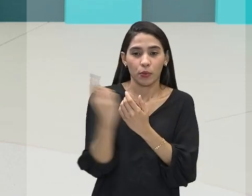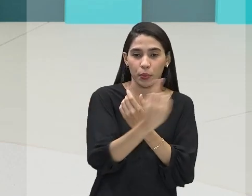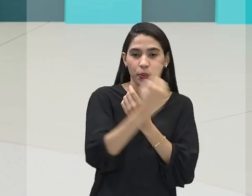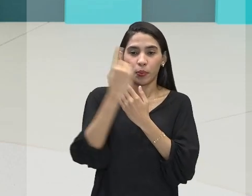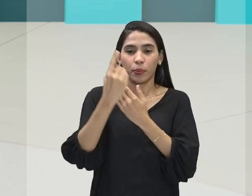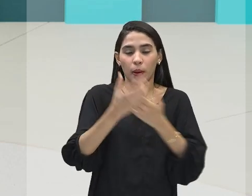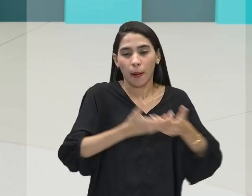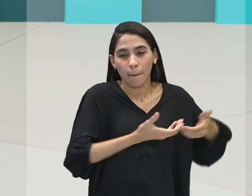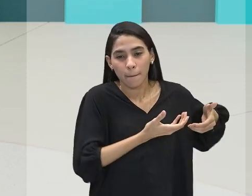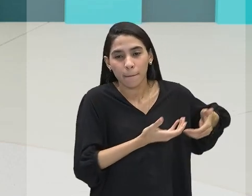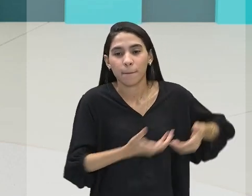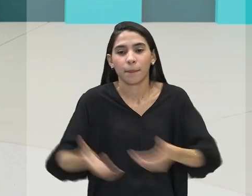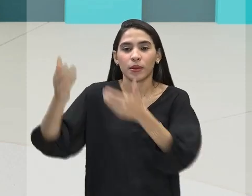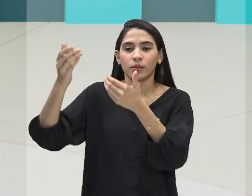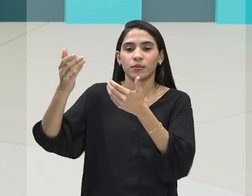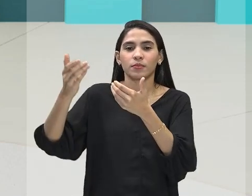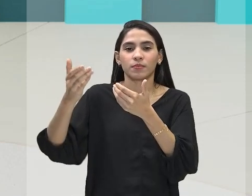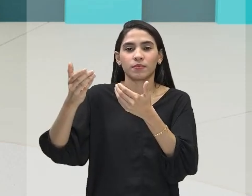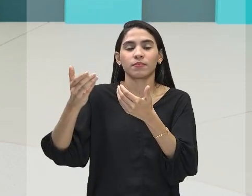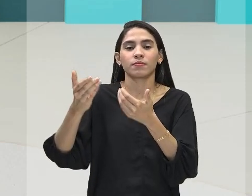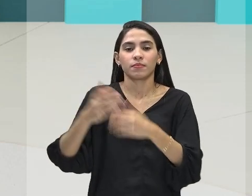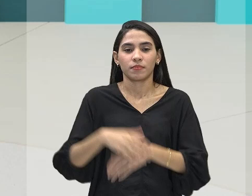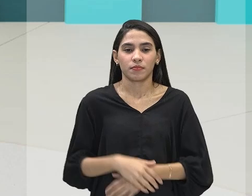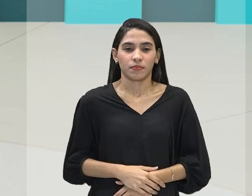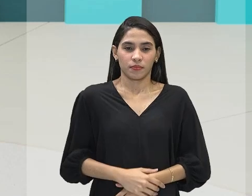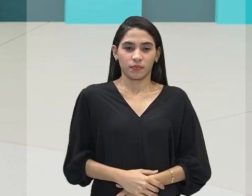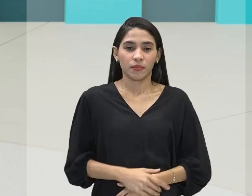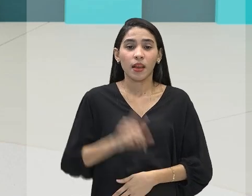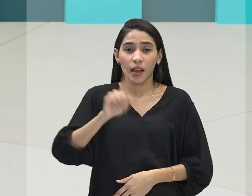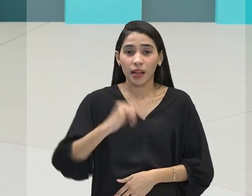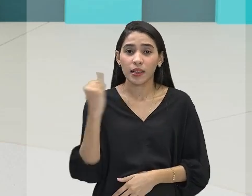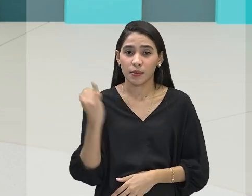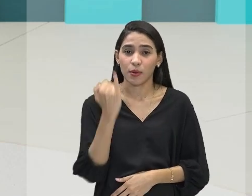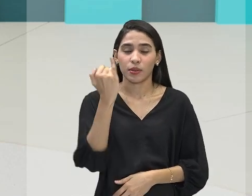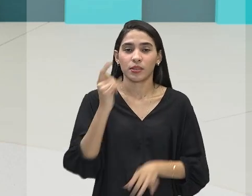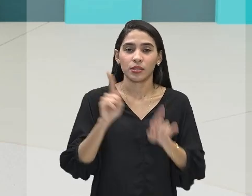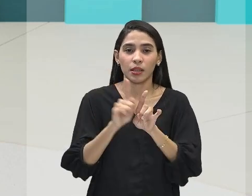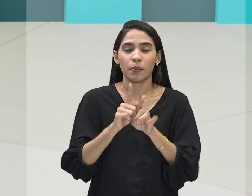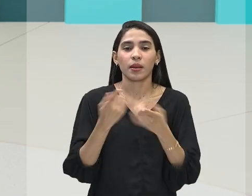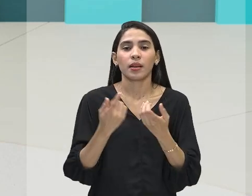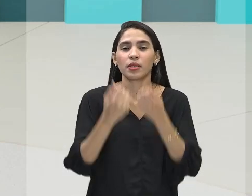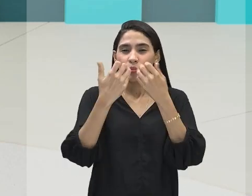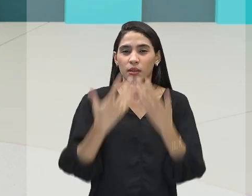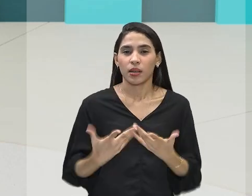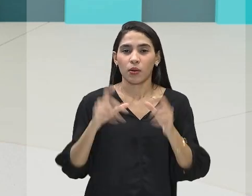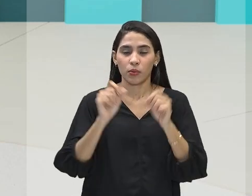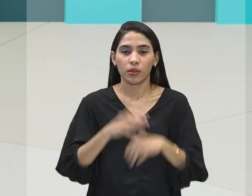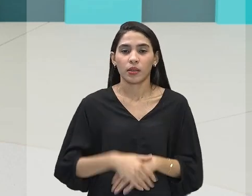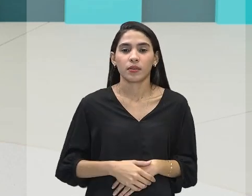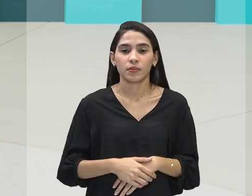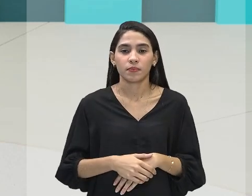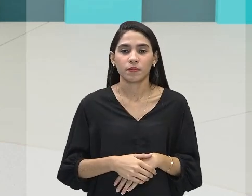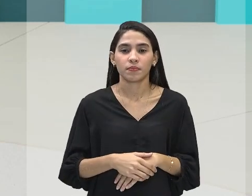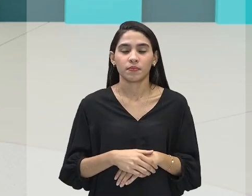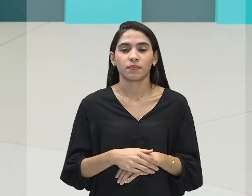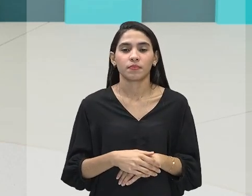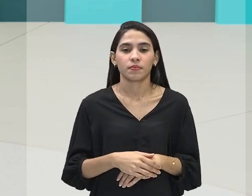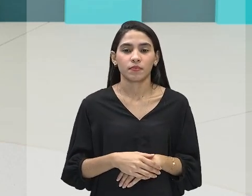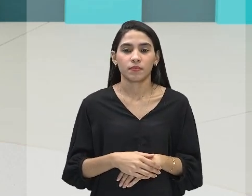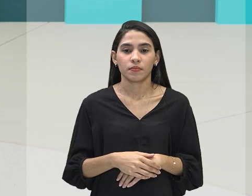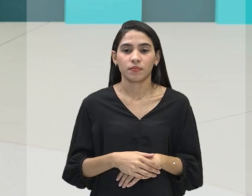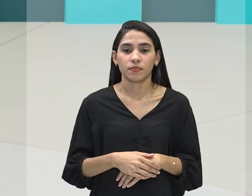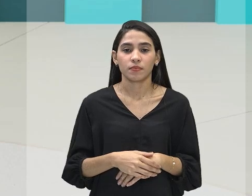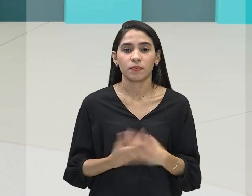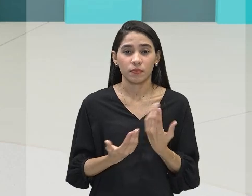no chão e fazer uma volta completa. E é importante frisar que o ponto